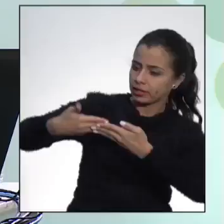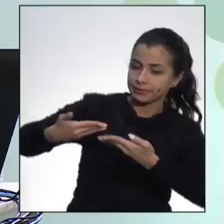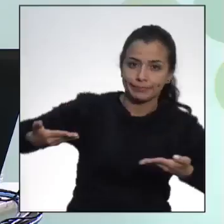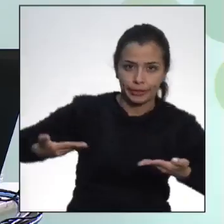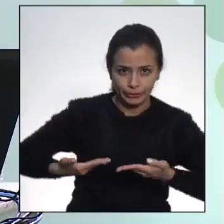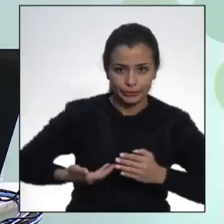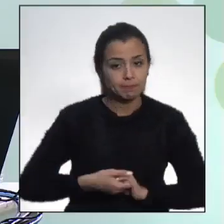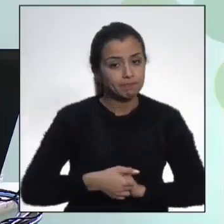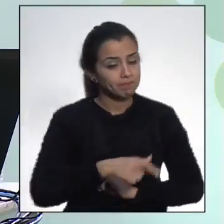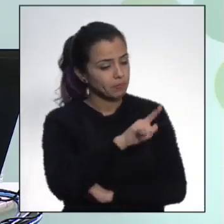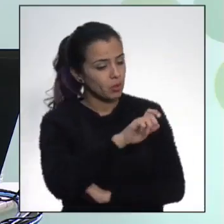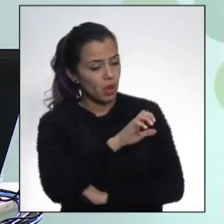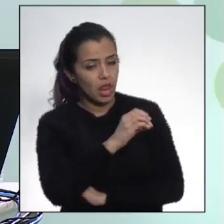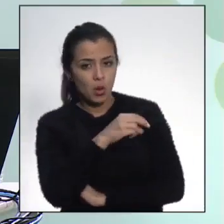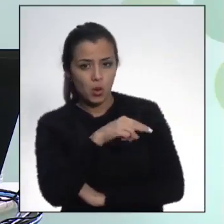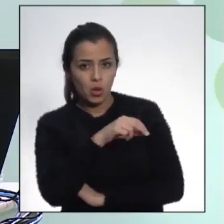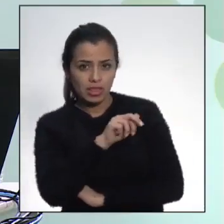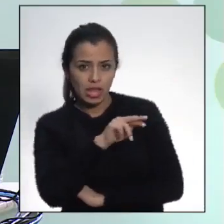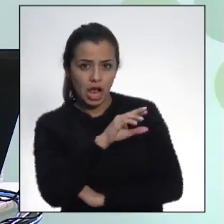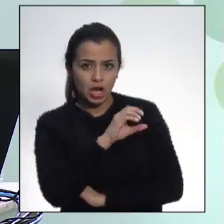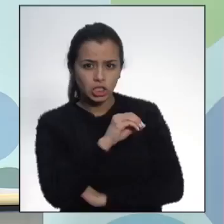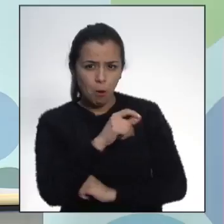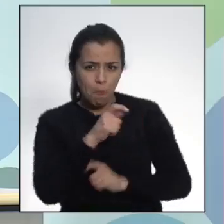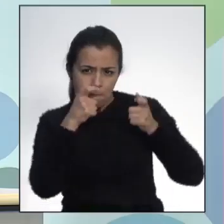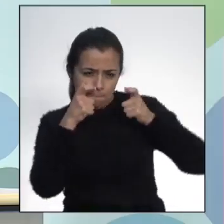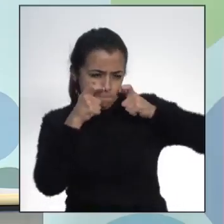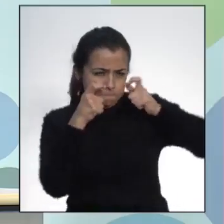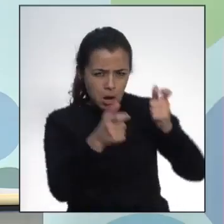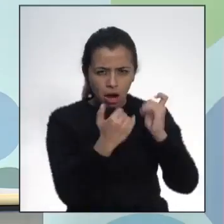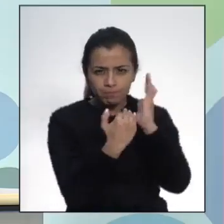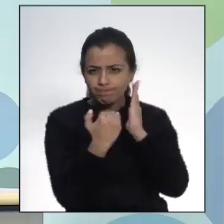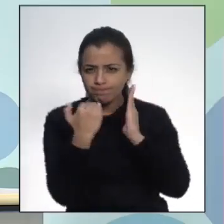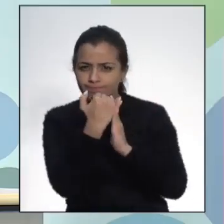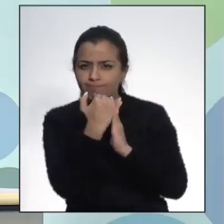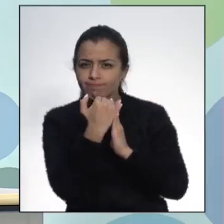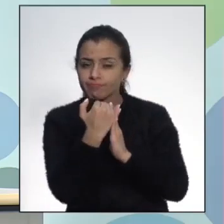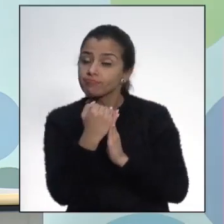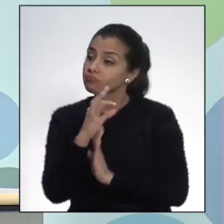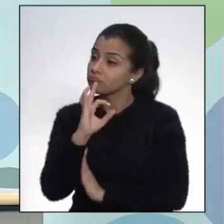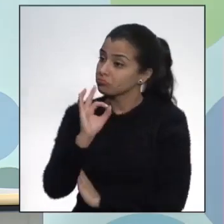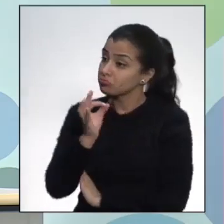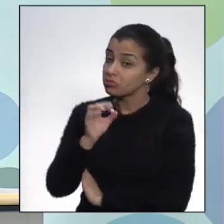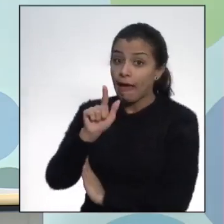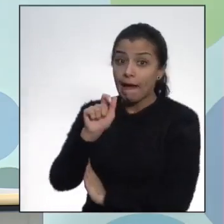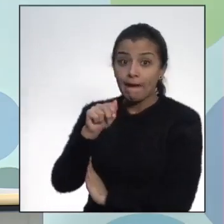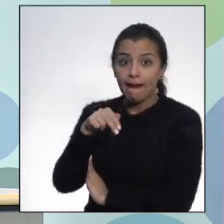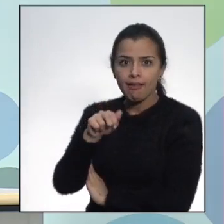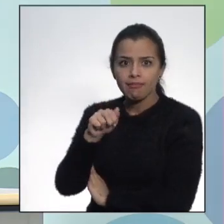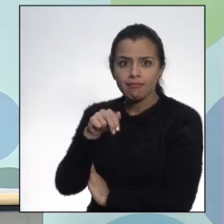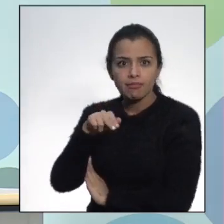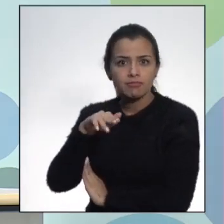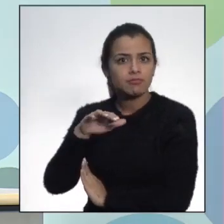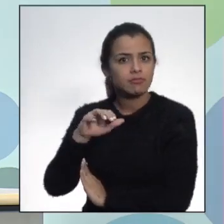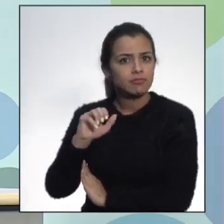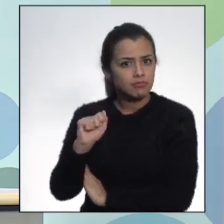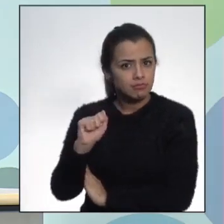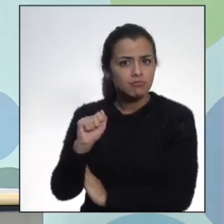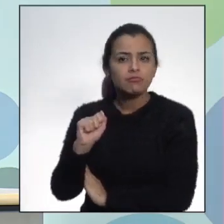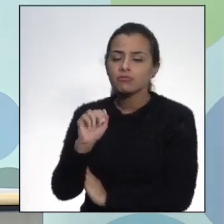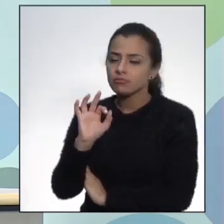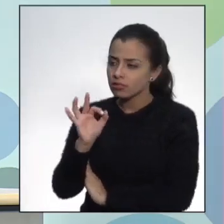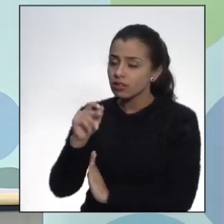o Leonardo, ele fala que é a ganância. Ganância, perfeito, né? Aliás, eu falei agora há pouco do Macbeth, né? Era outra história